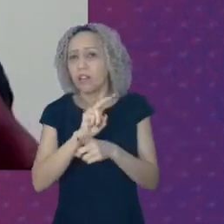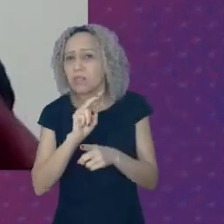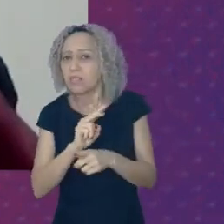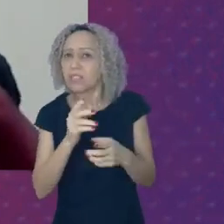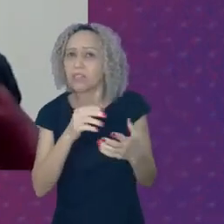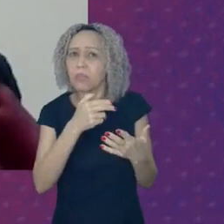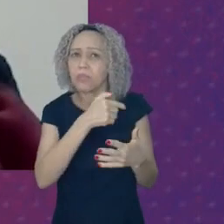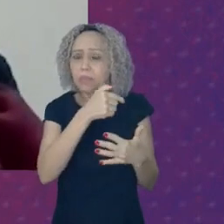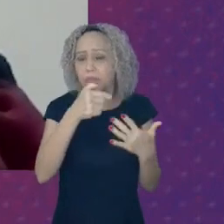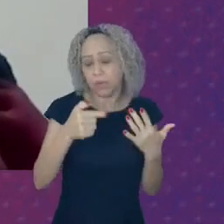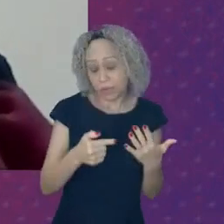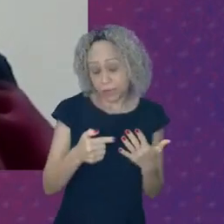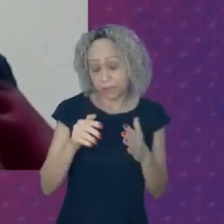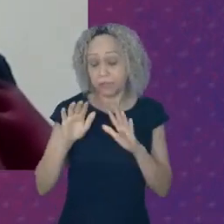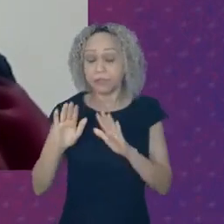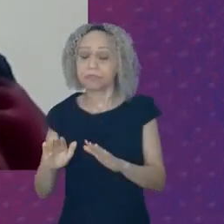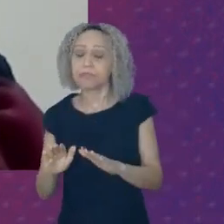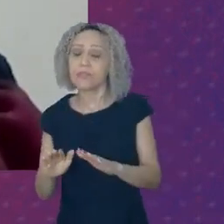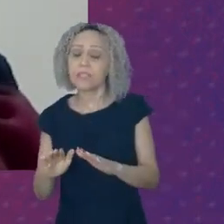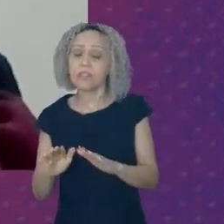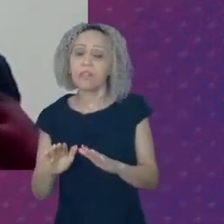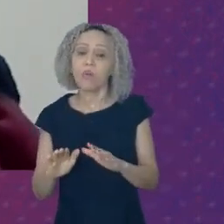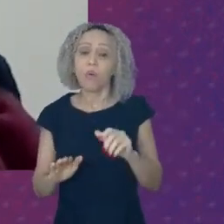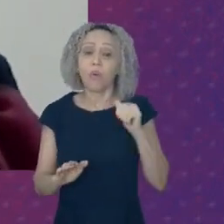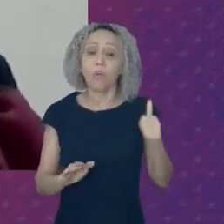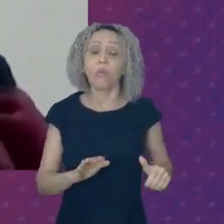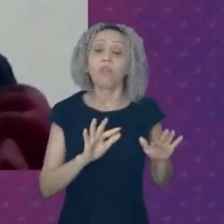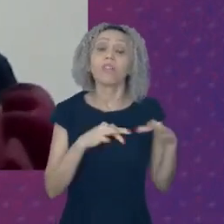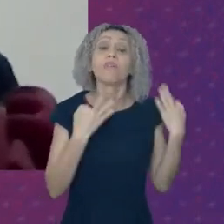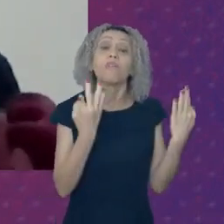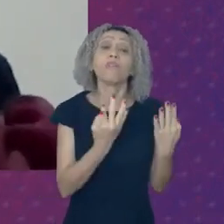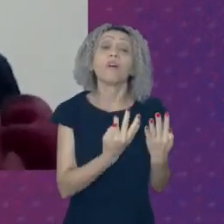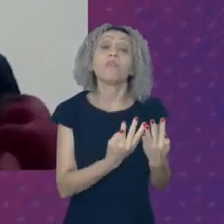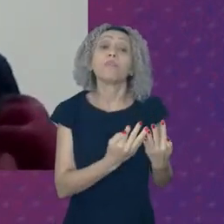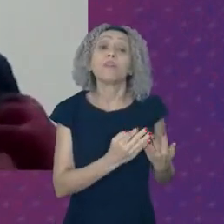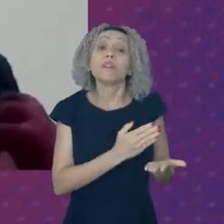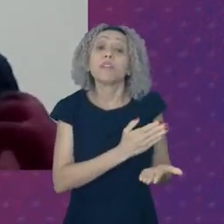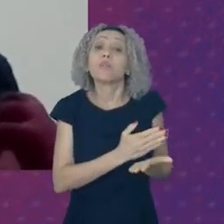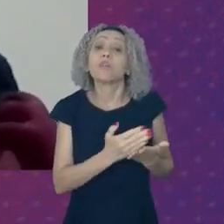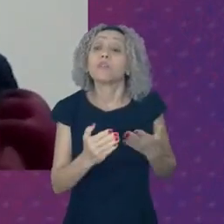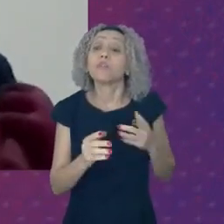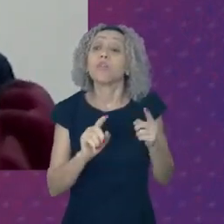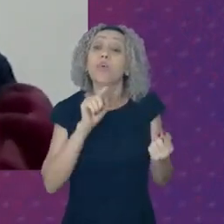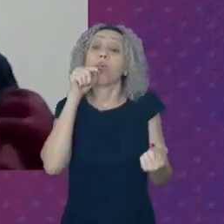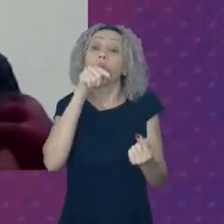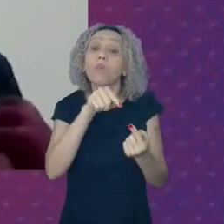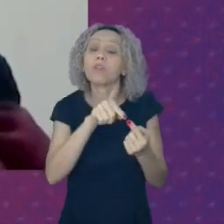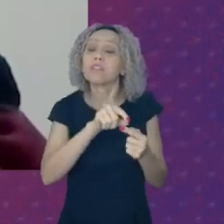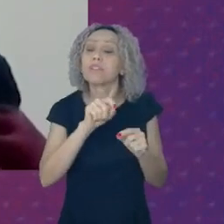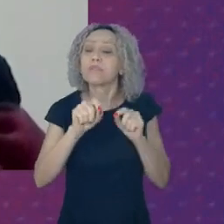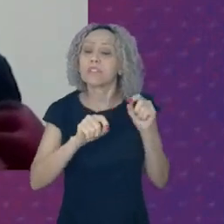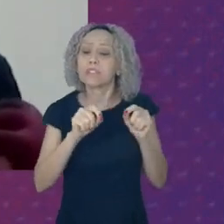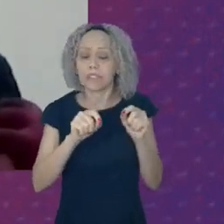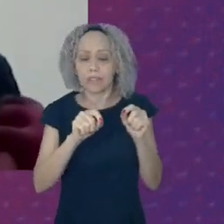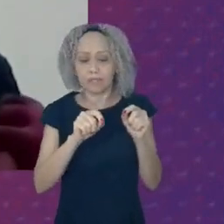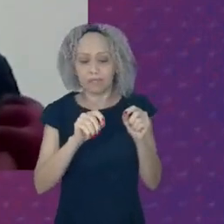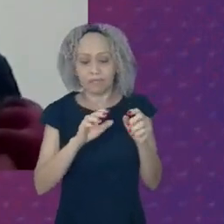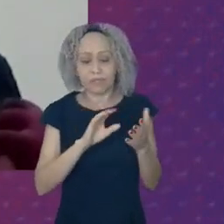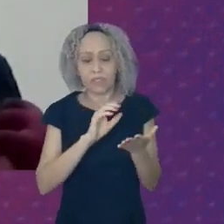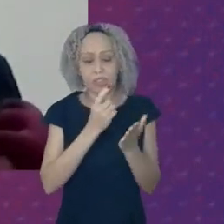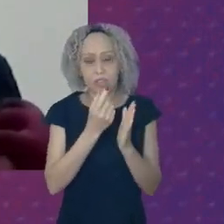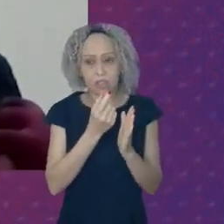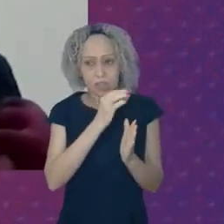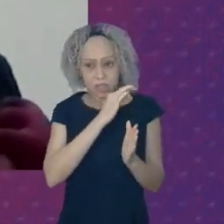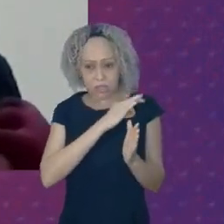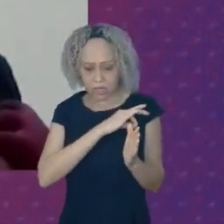desses programas de transferência de renda que já existia, transformando em um único programa, mas que tivesse também